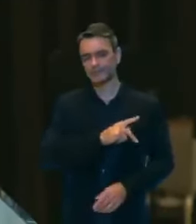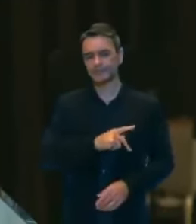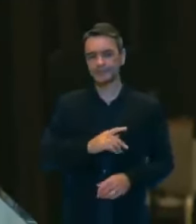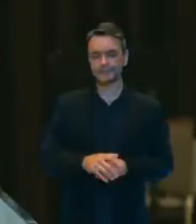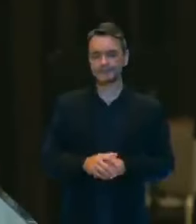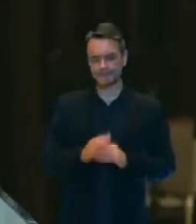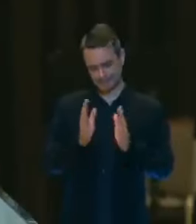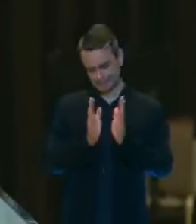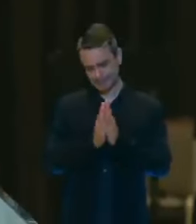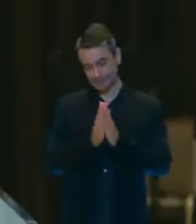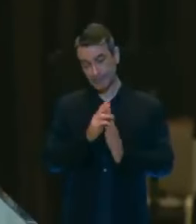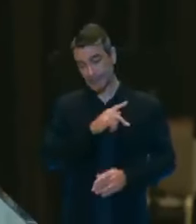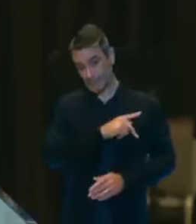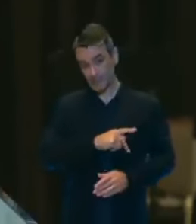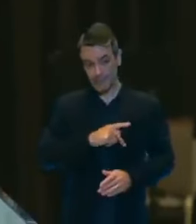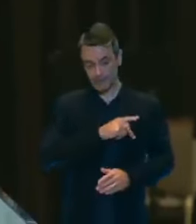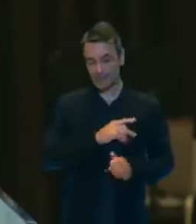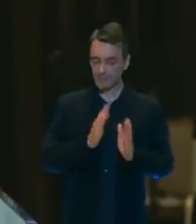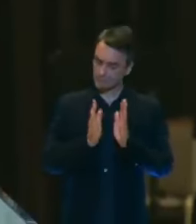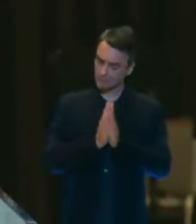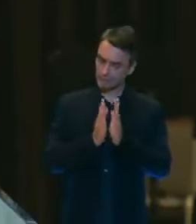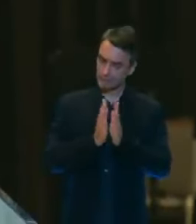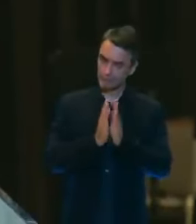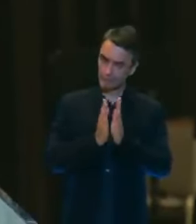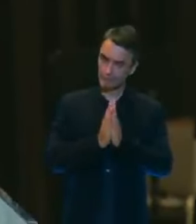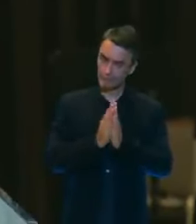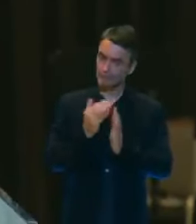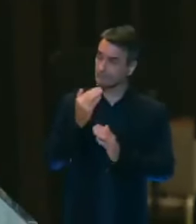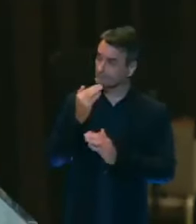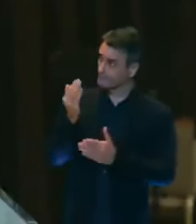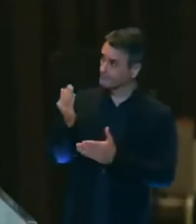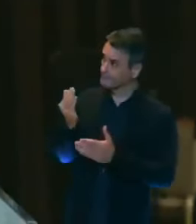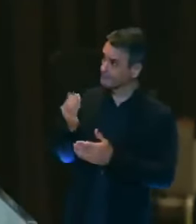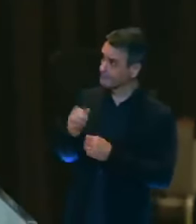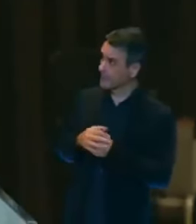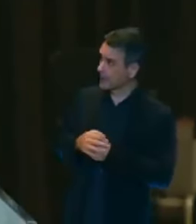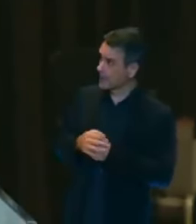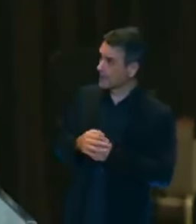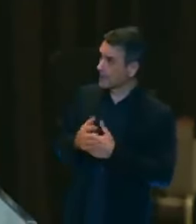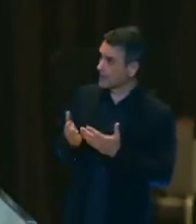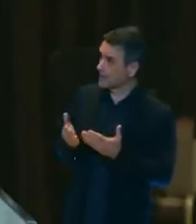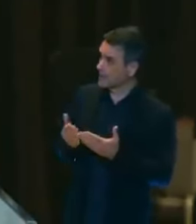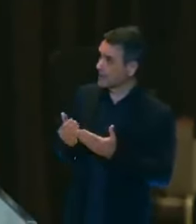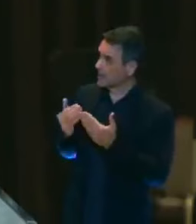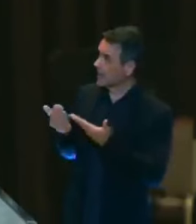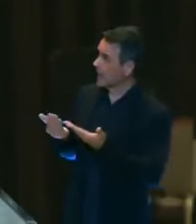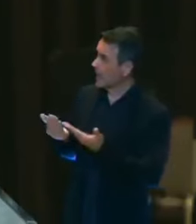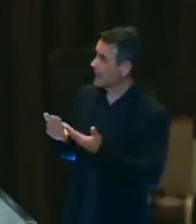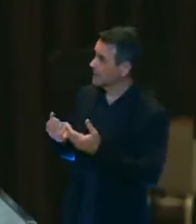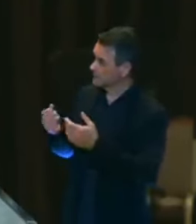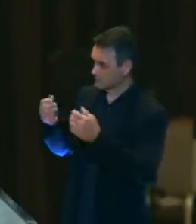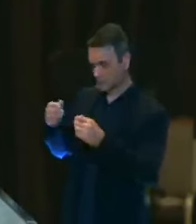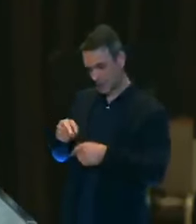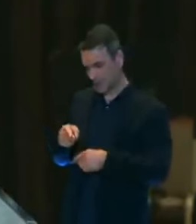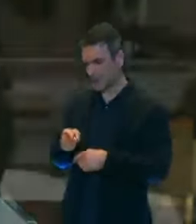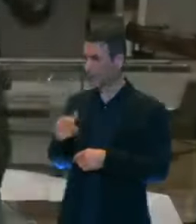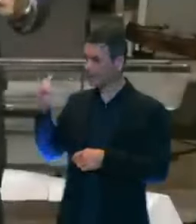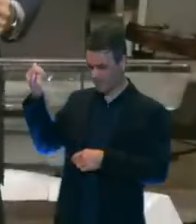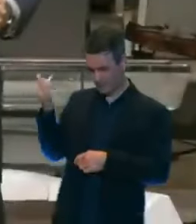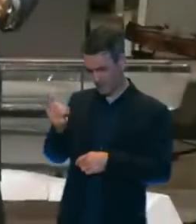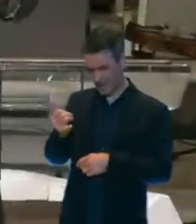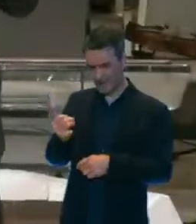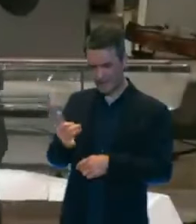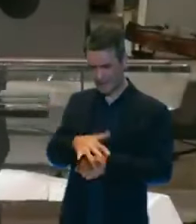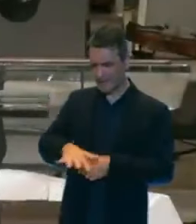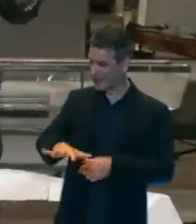Ele está orando e ele está pedindo: Deus, ilumina os olhos do coração deles, para que eles